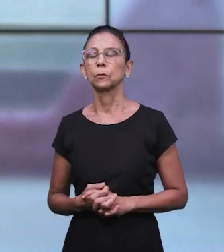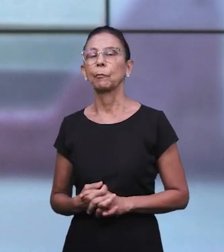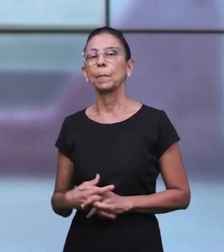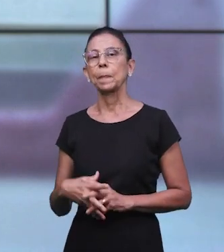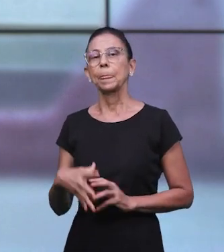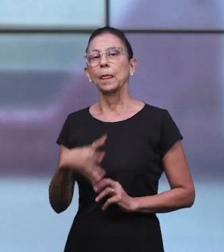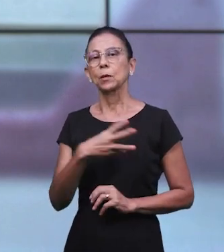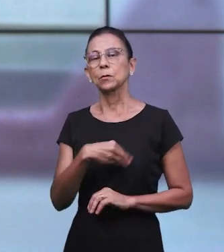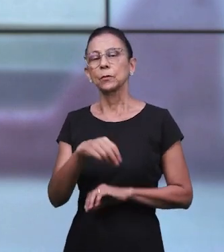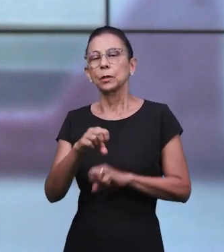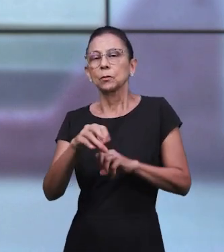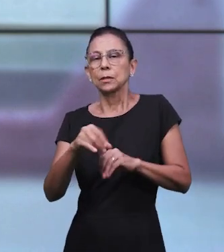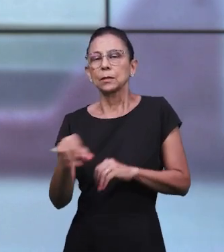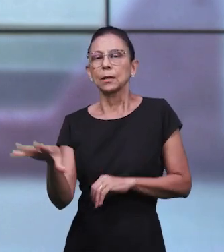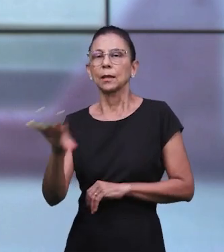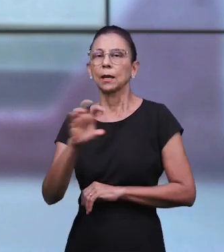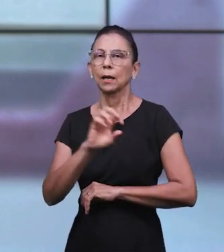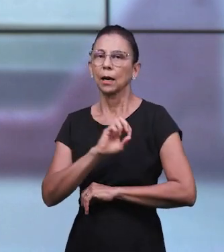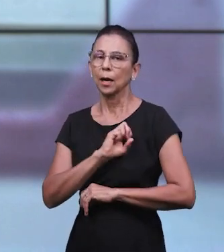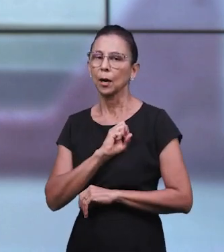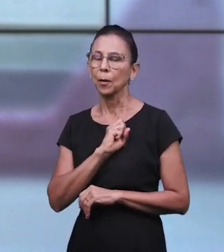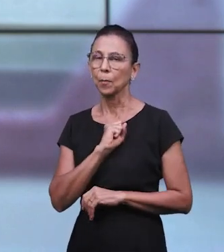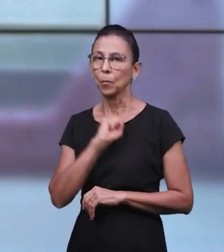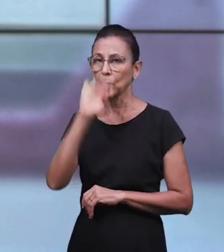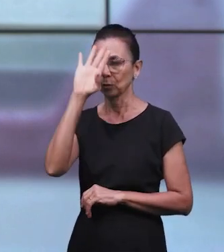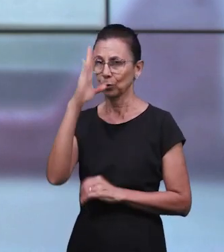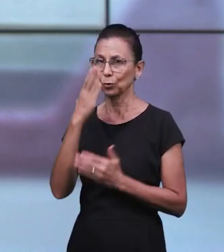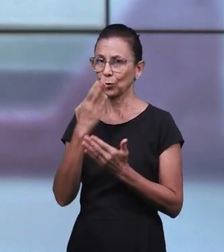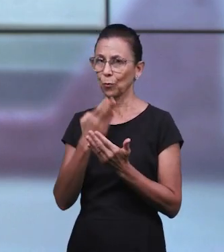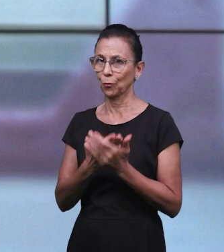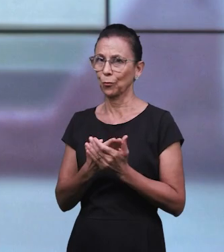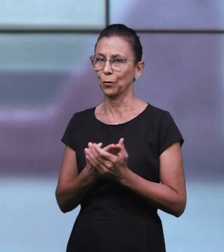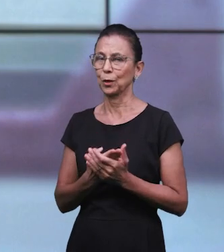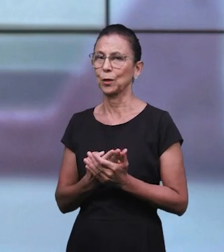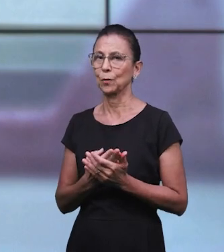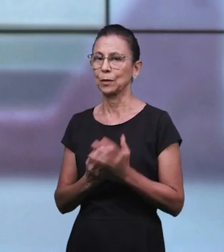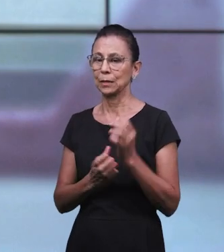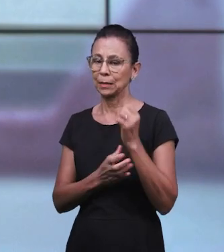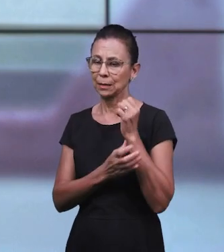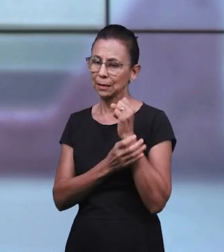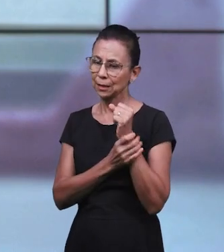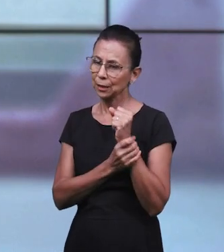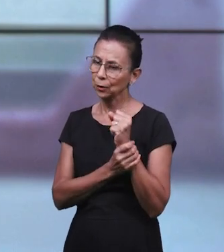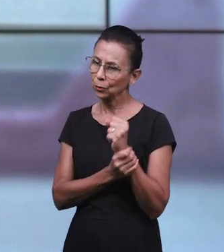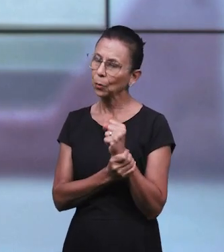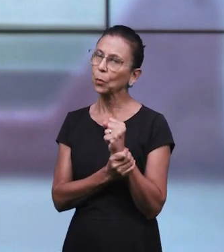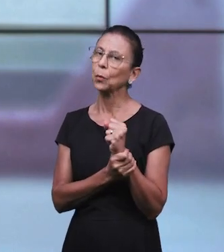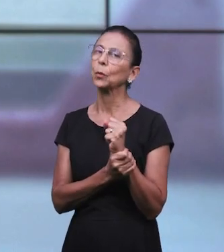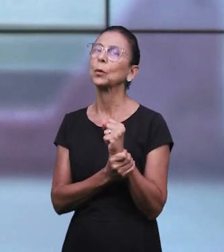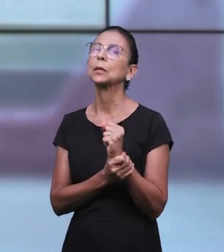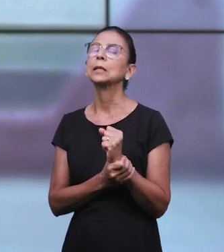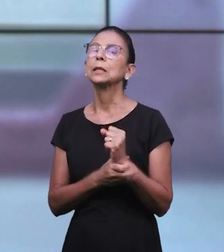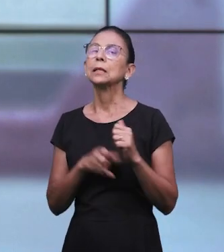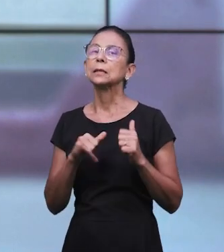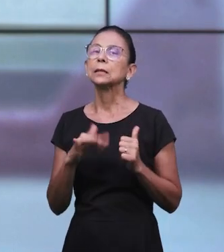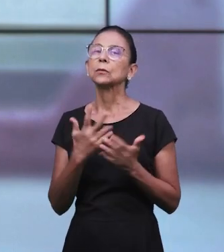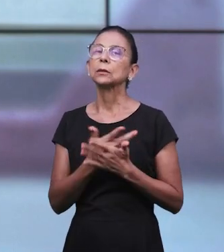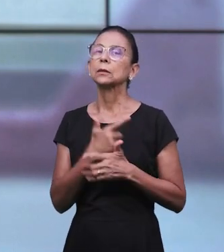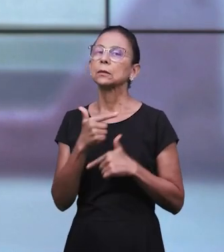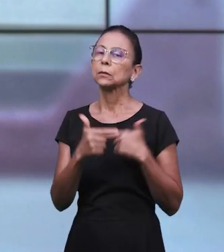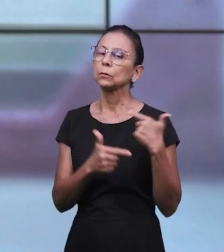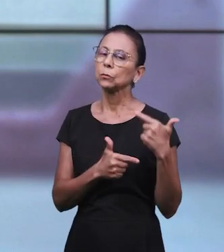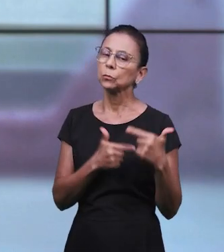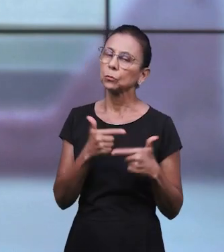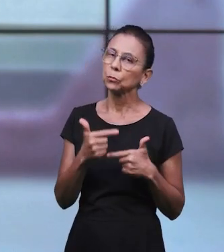sentem amados, se tornam mais confiantes e fortes, resistem melhor às pressões dos grupos e tendem a fazer